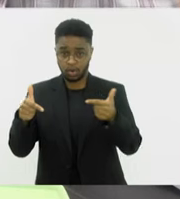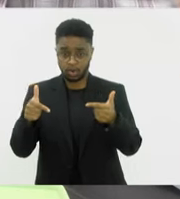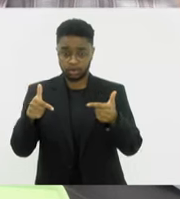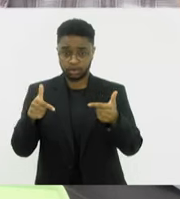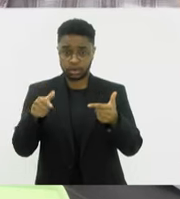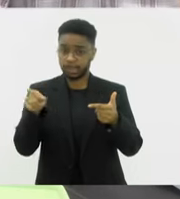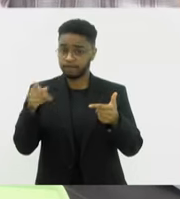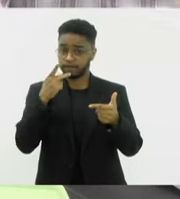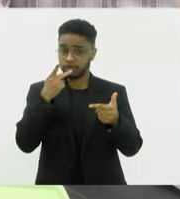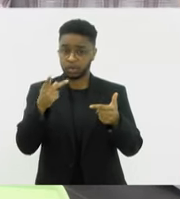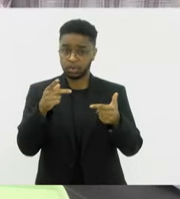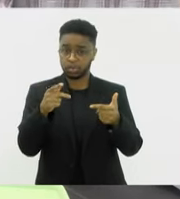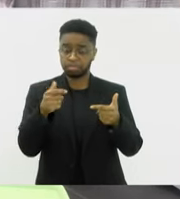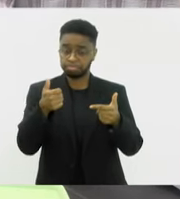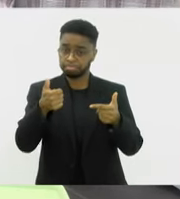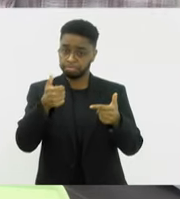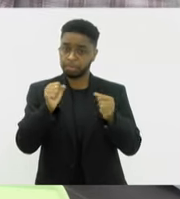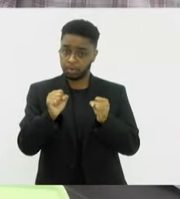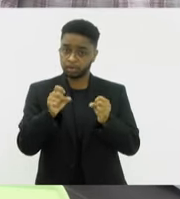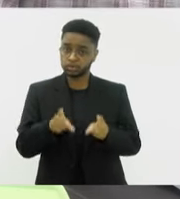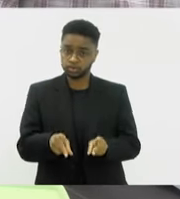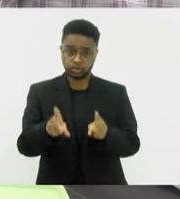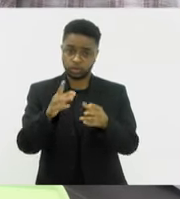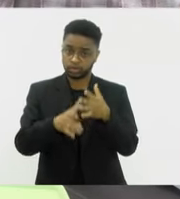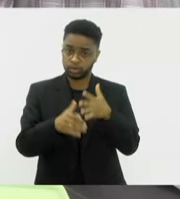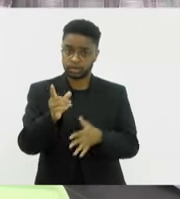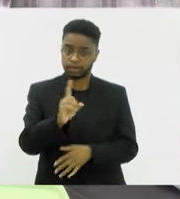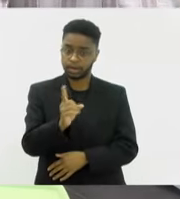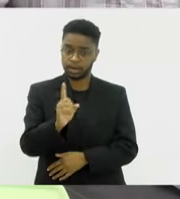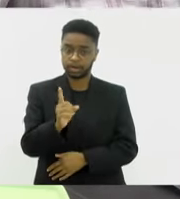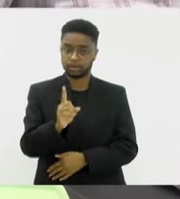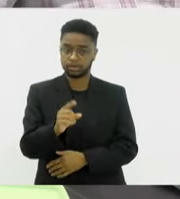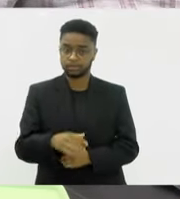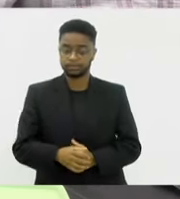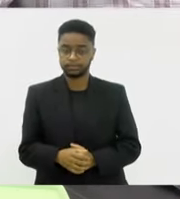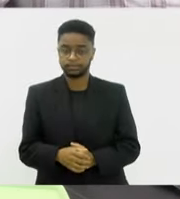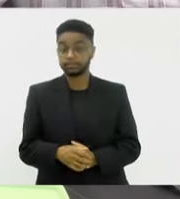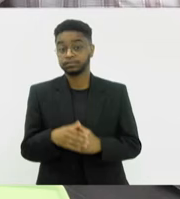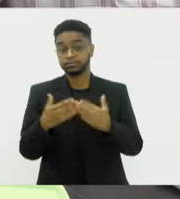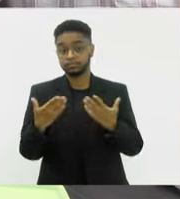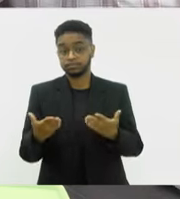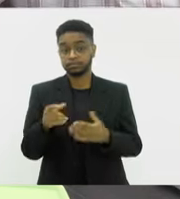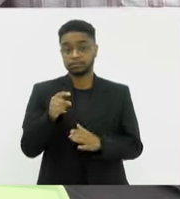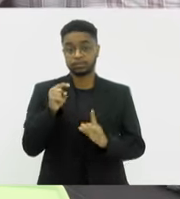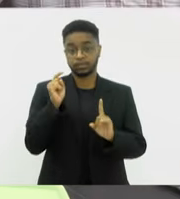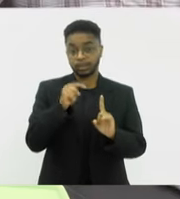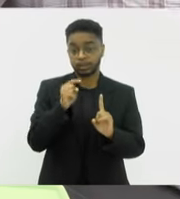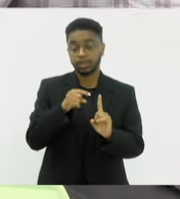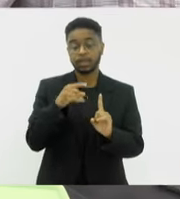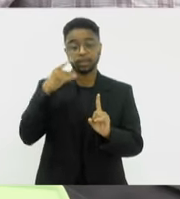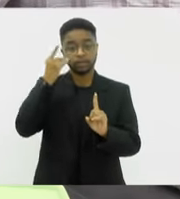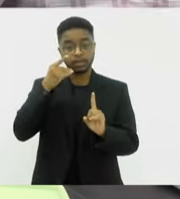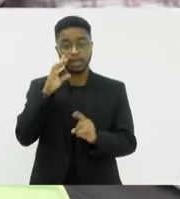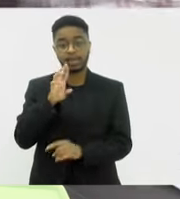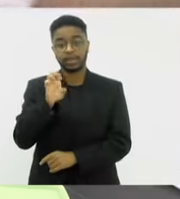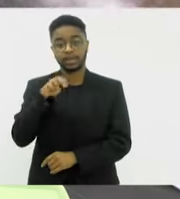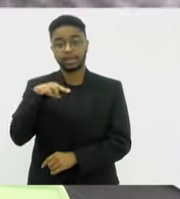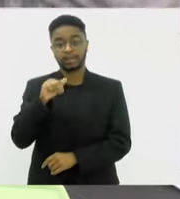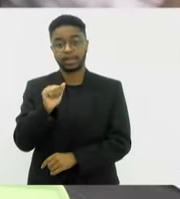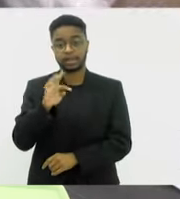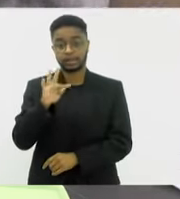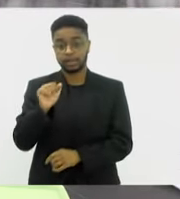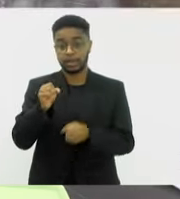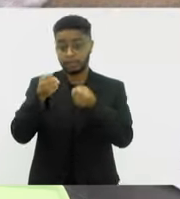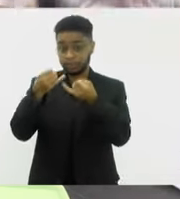deputada Renata disse que não atrapalham o projeto. Então, o pleito da deputada Renata, que fez para mim, oralmente,